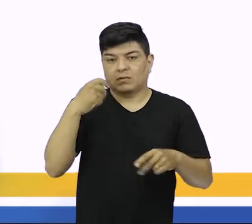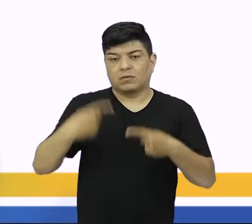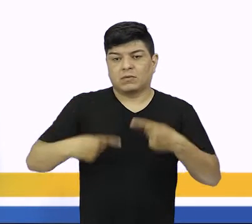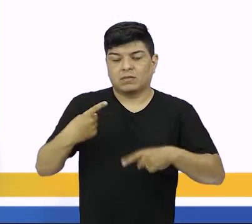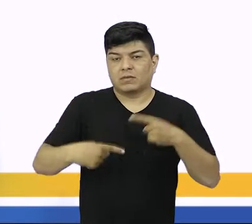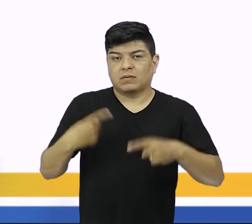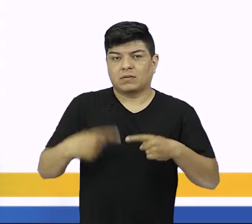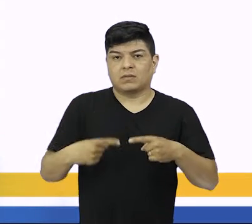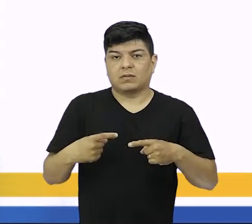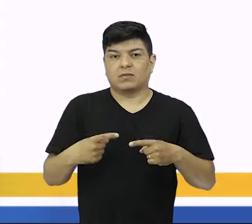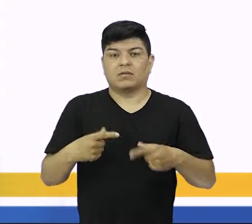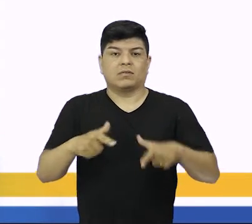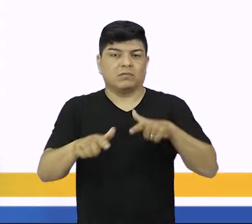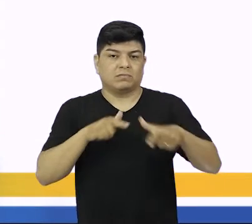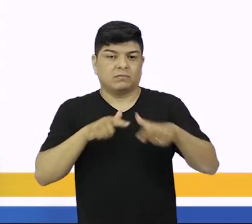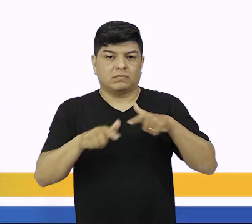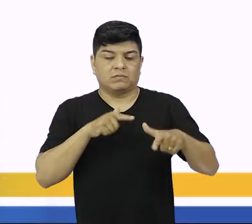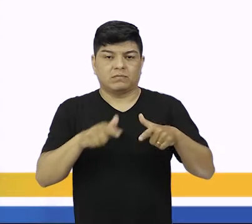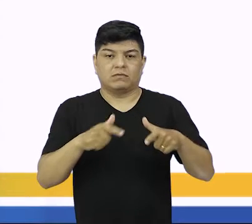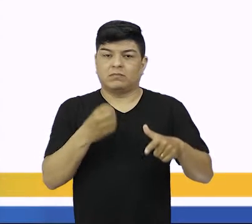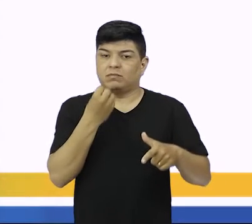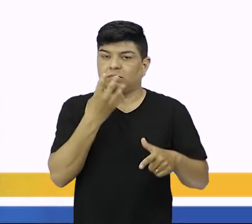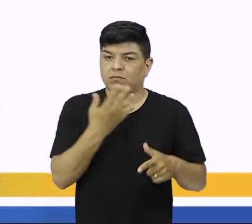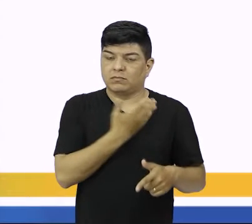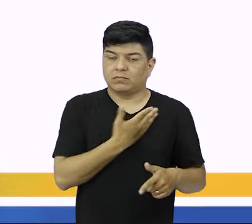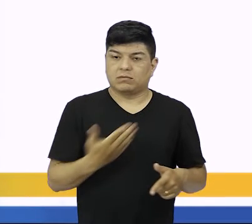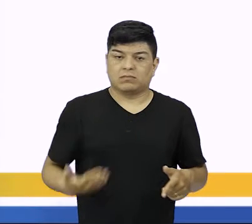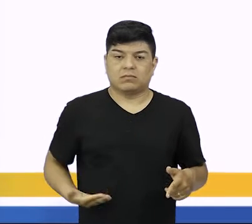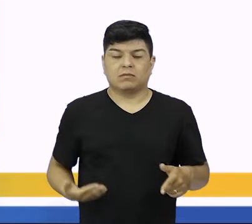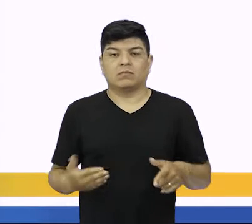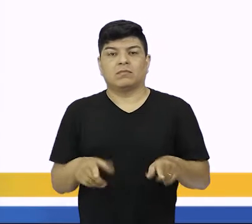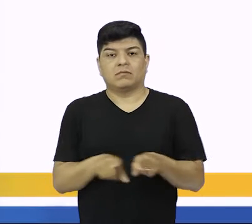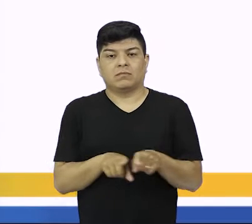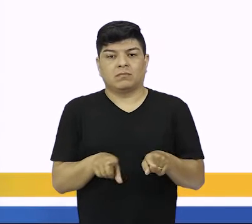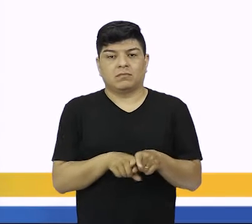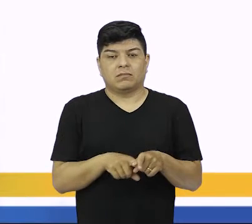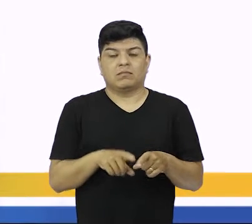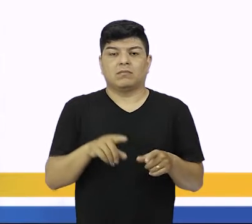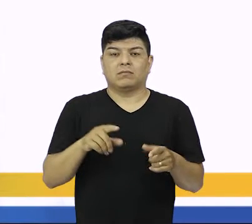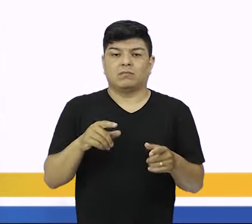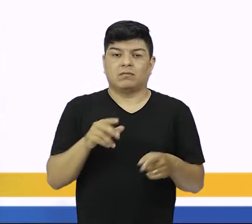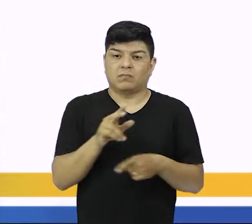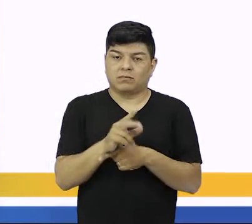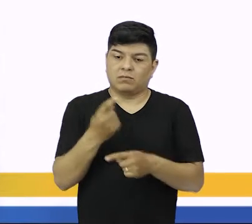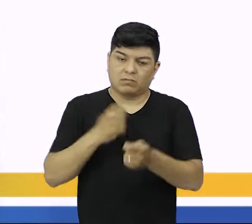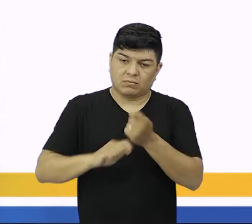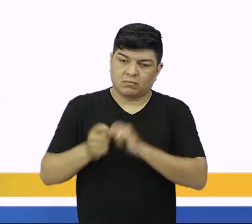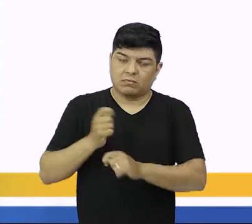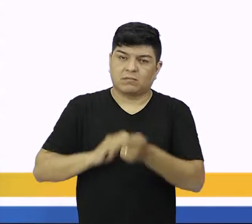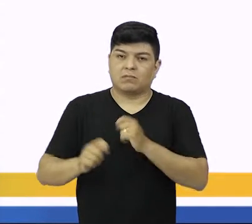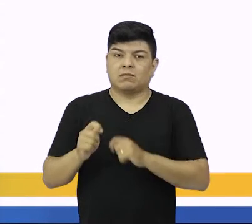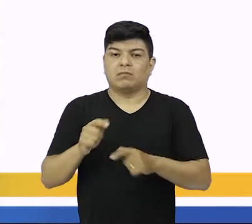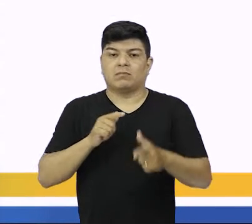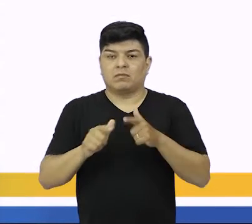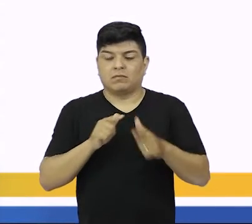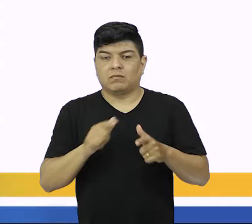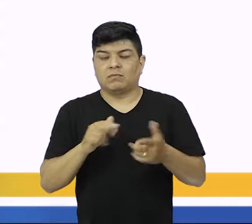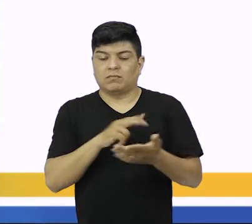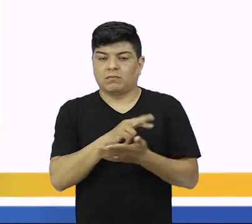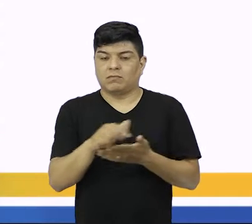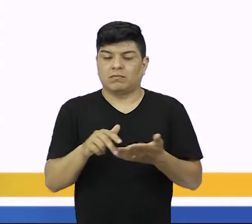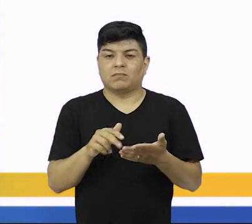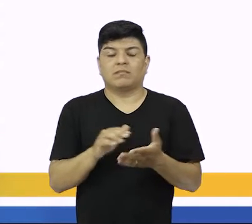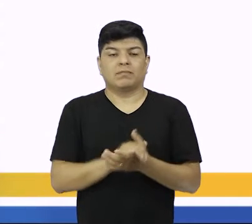envolvendo concessão de empregos, benefícios públicos, né, e fiscais, vantagens econômicas, obras, donativos e